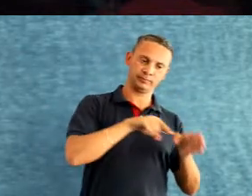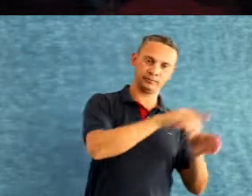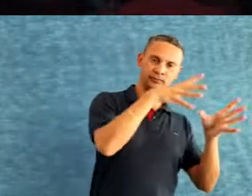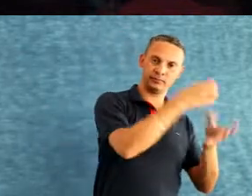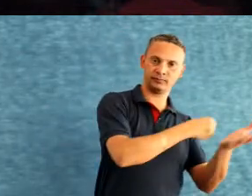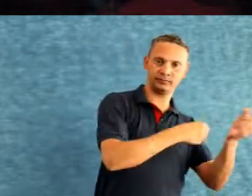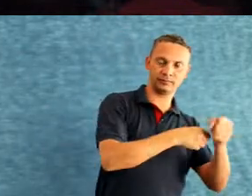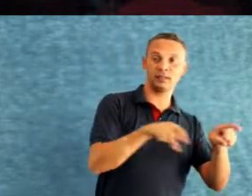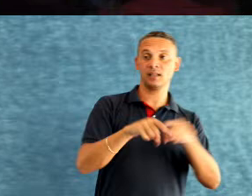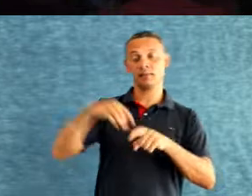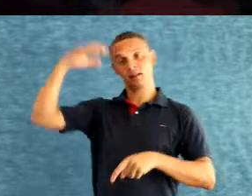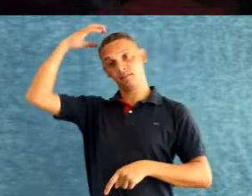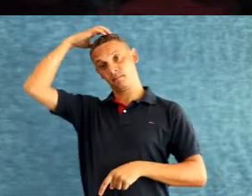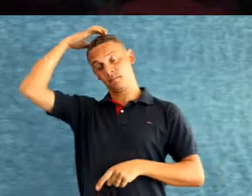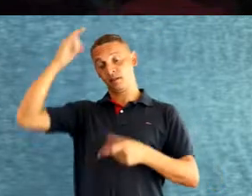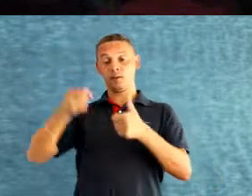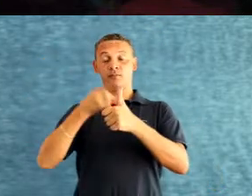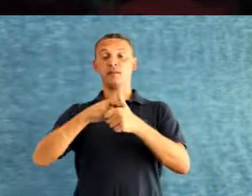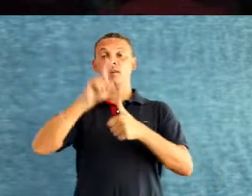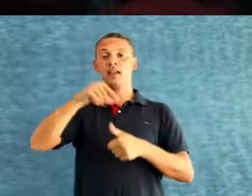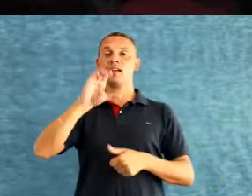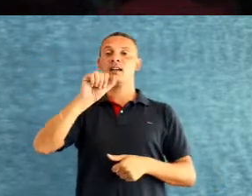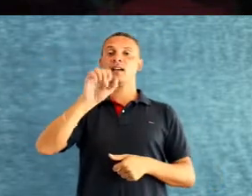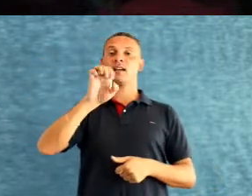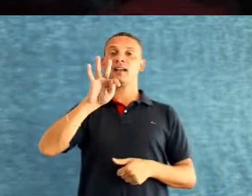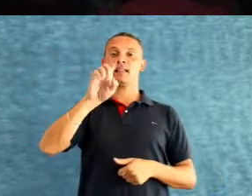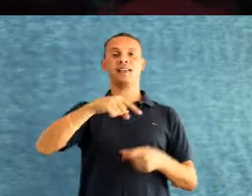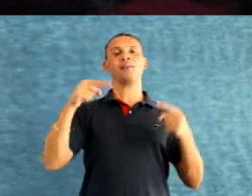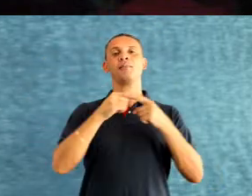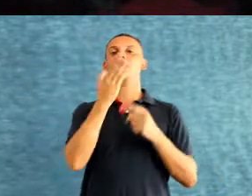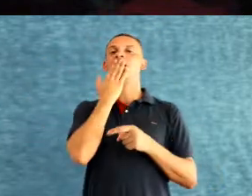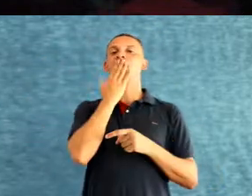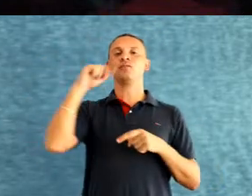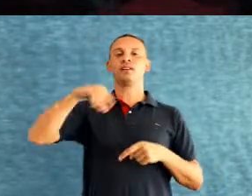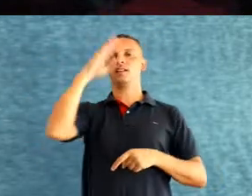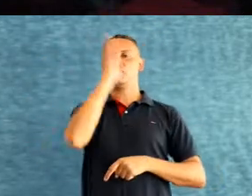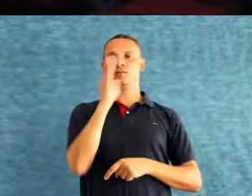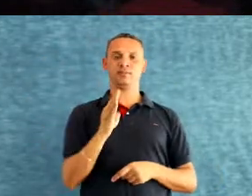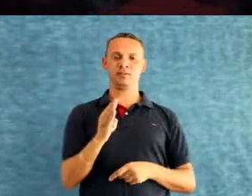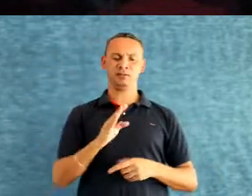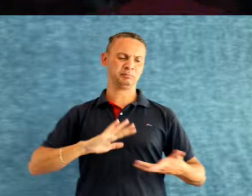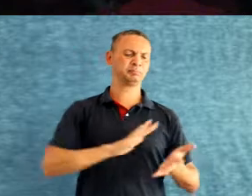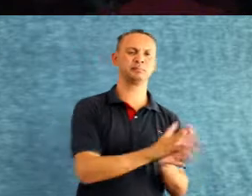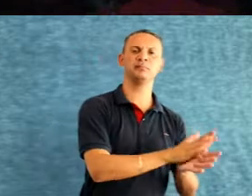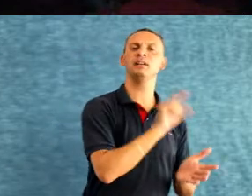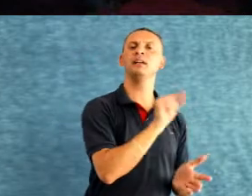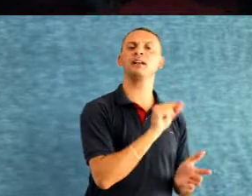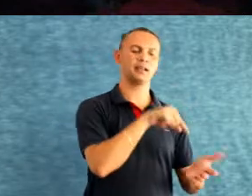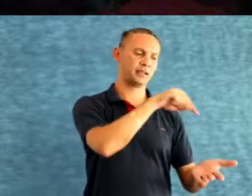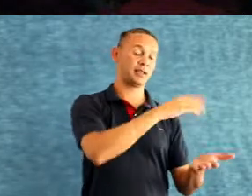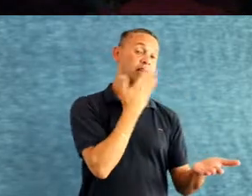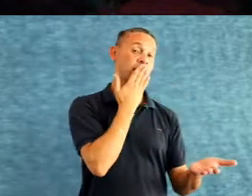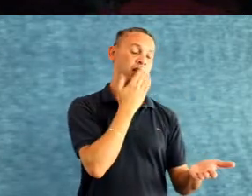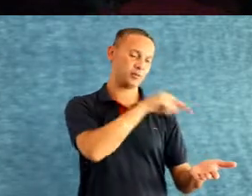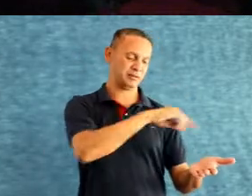primeiro, o protagonista é o Caeté, representando o índio brasileiro, e o opressor, o colonizador português. No segundo momento,